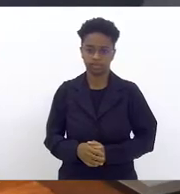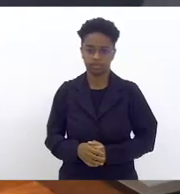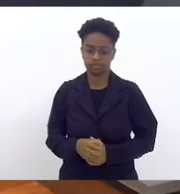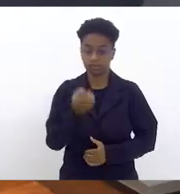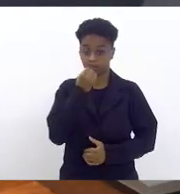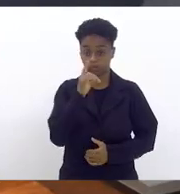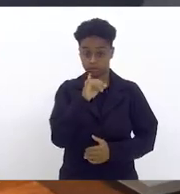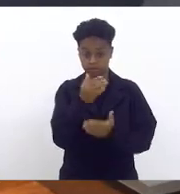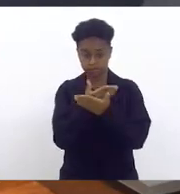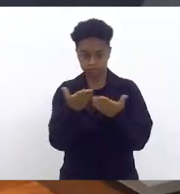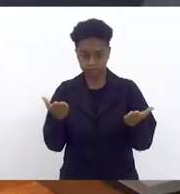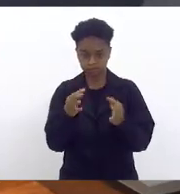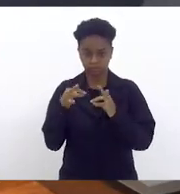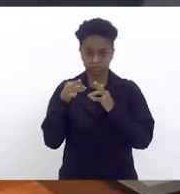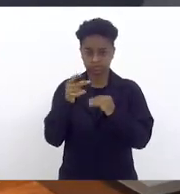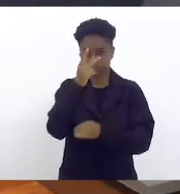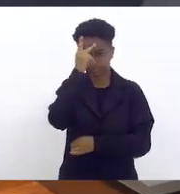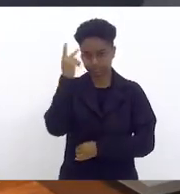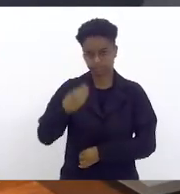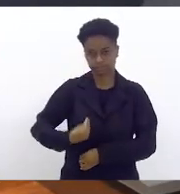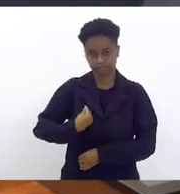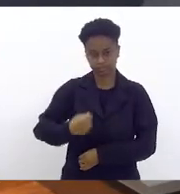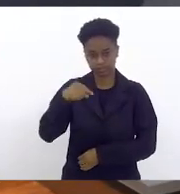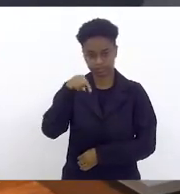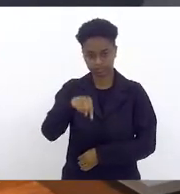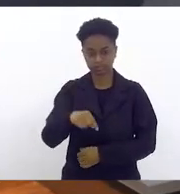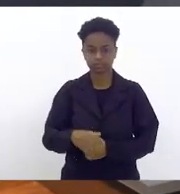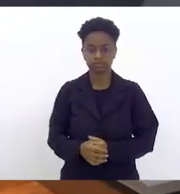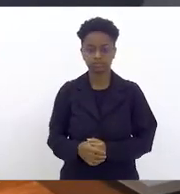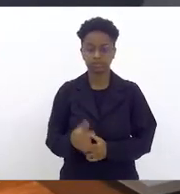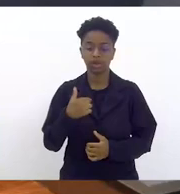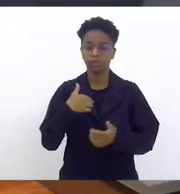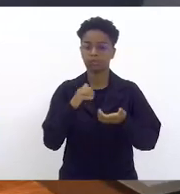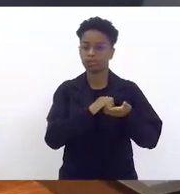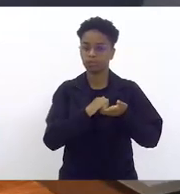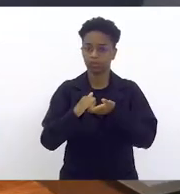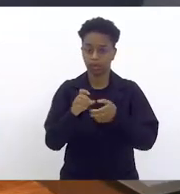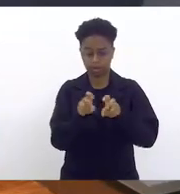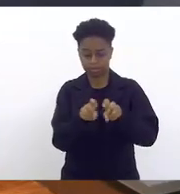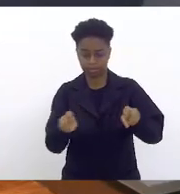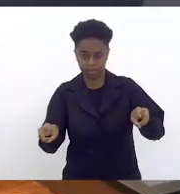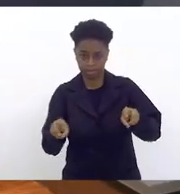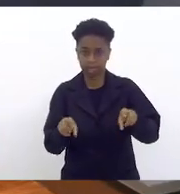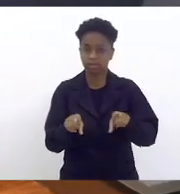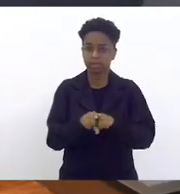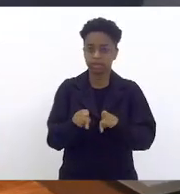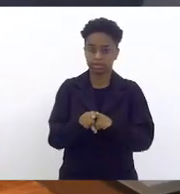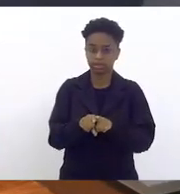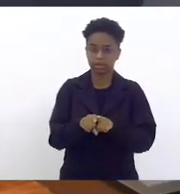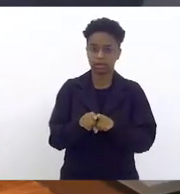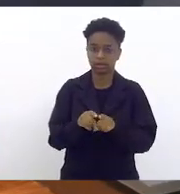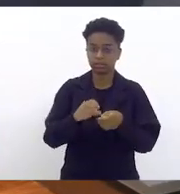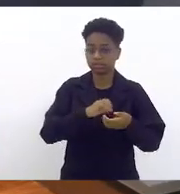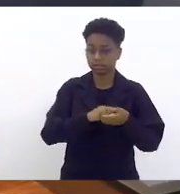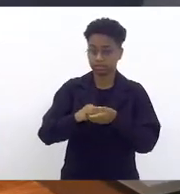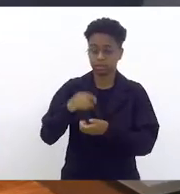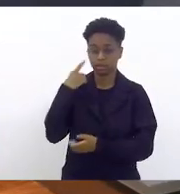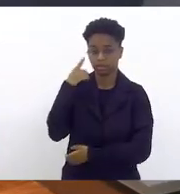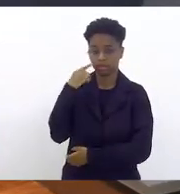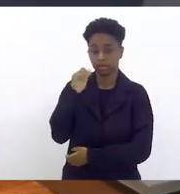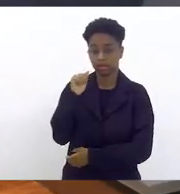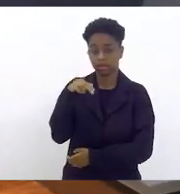Bom dia a todas as pessoas aqui presentes queria saudar a mesa saúde Deputado Anderson